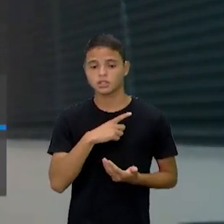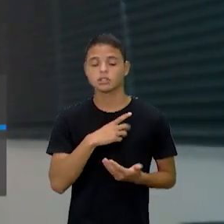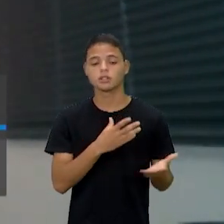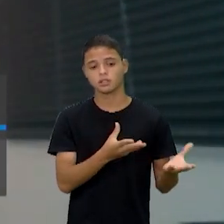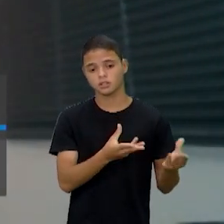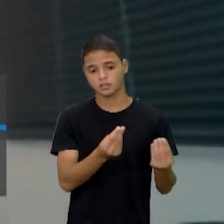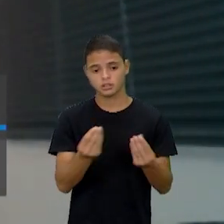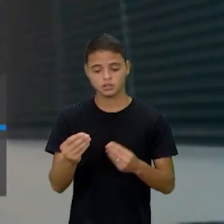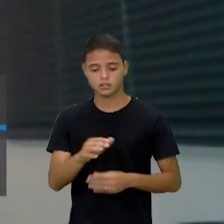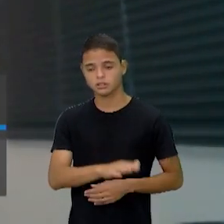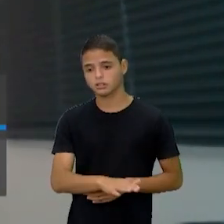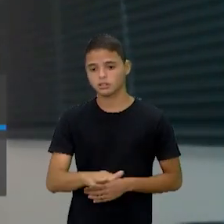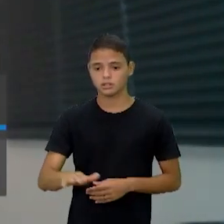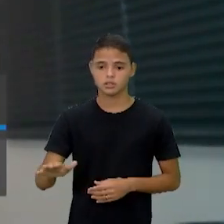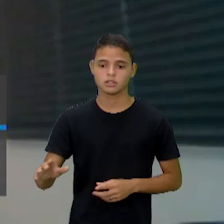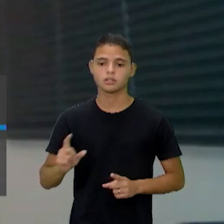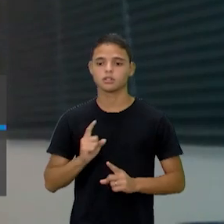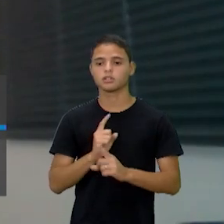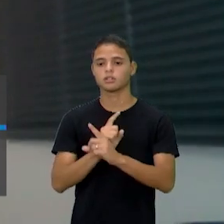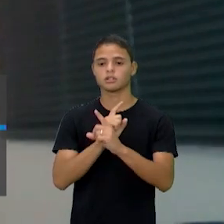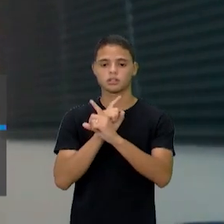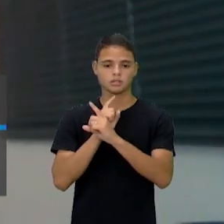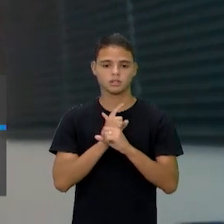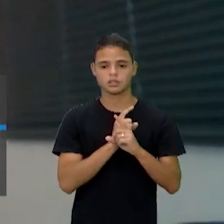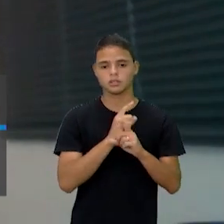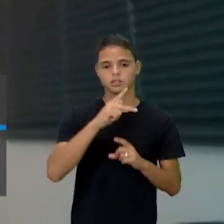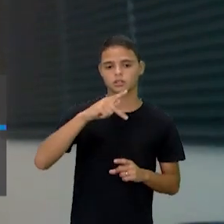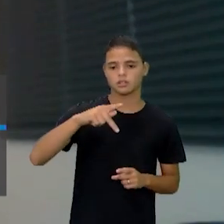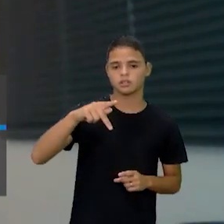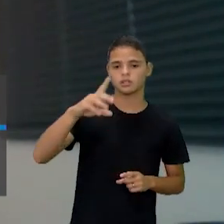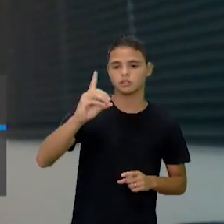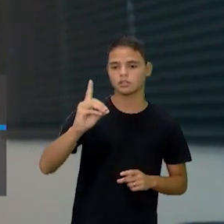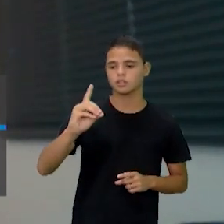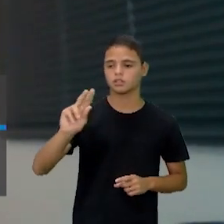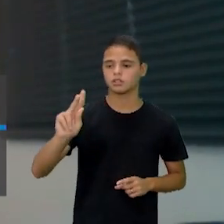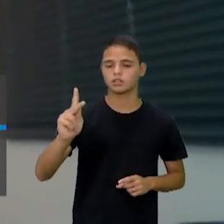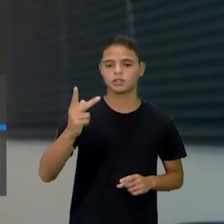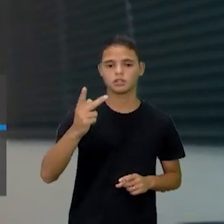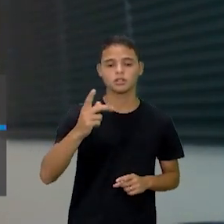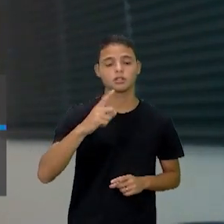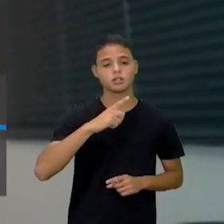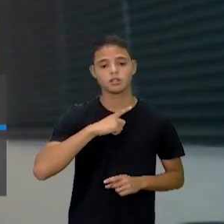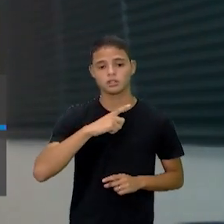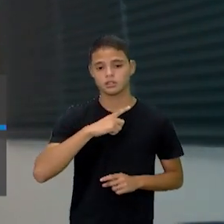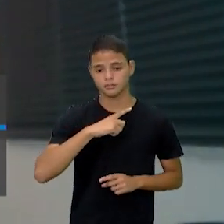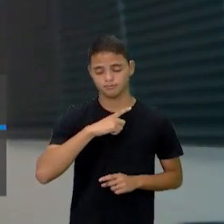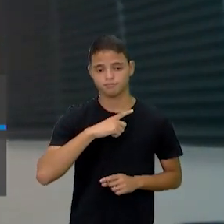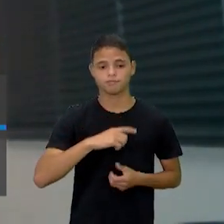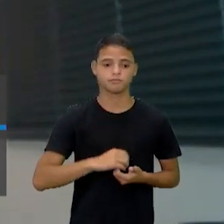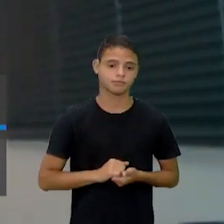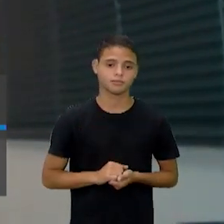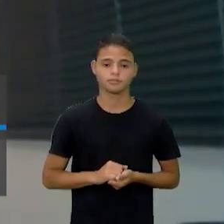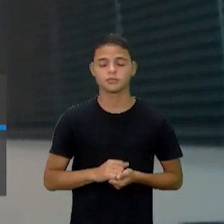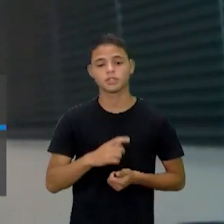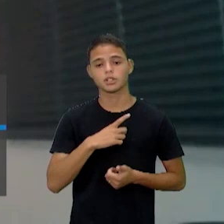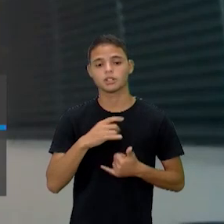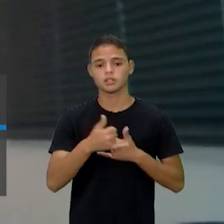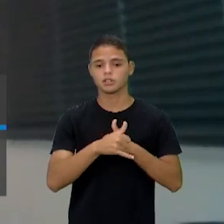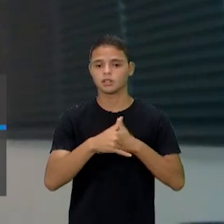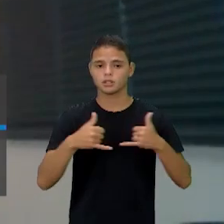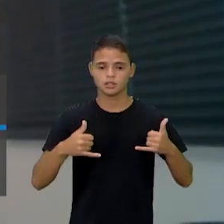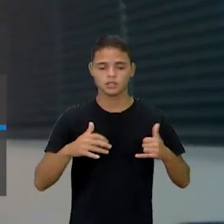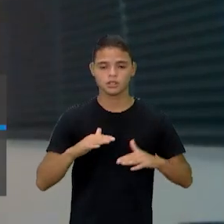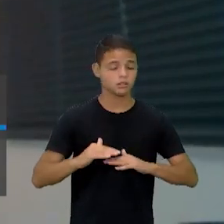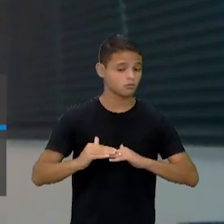são equivocadamente identificadas como tendo TDAH e que, na verdade, têm superdotação, né? Porque elas têm uma energia muito grande e se